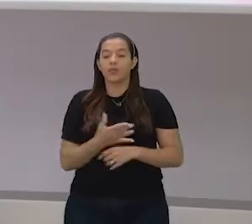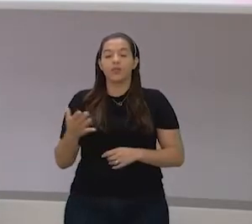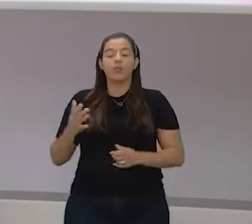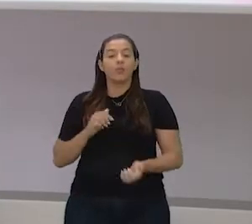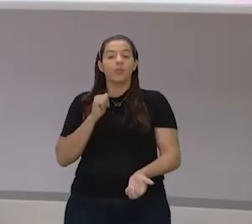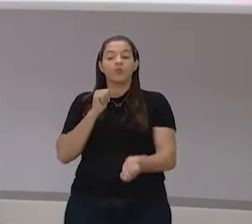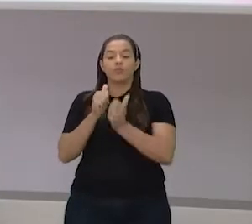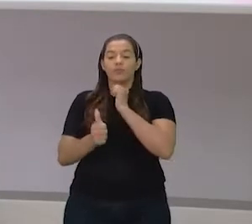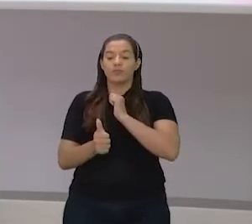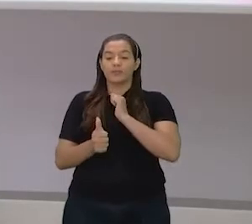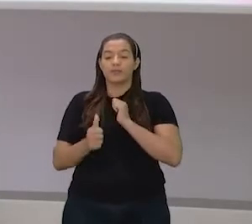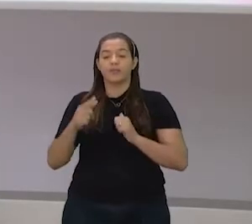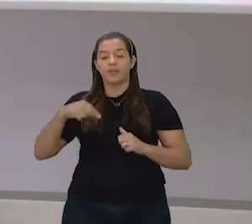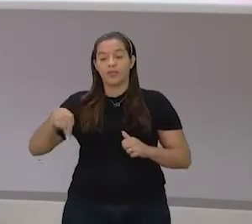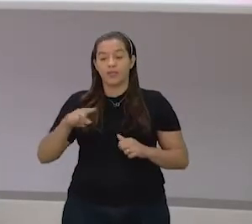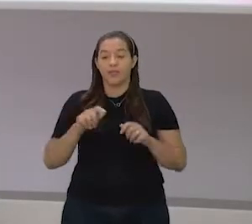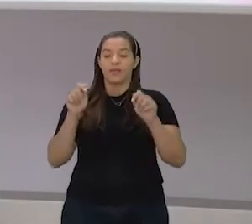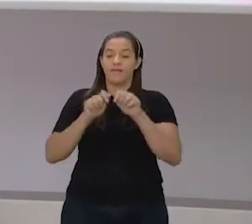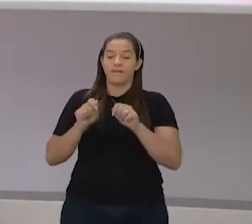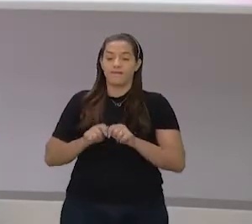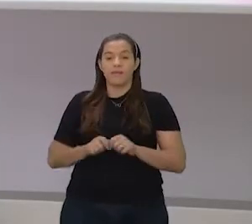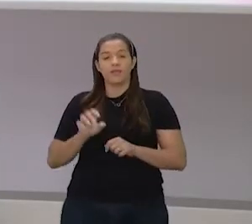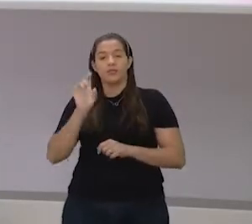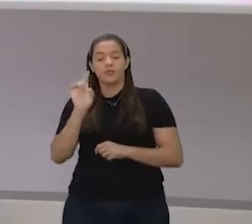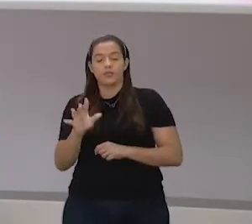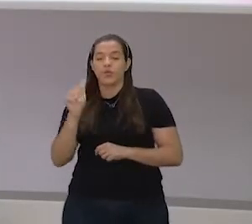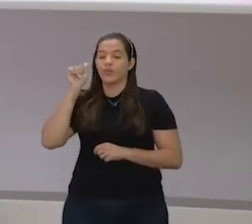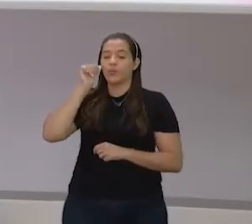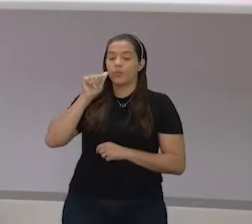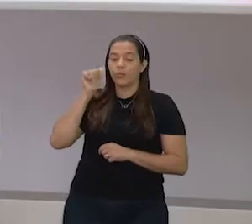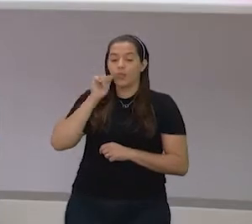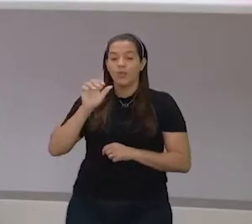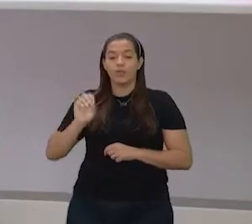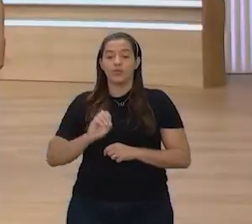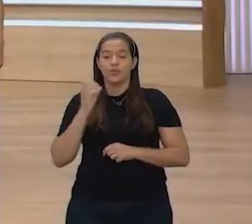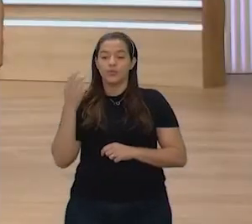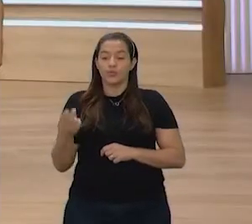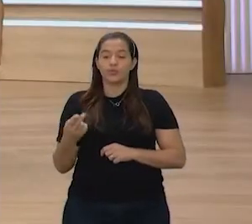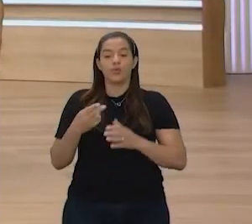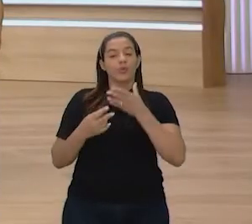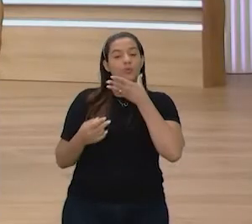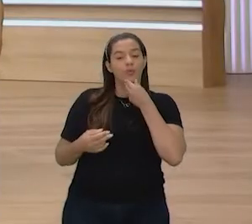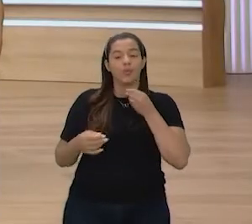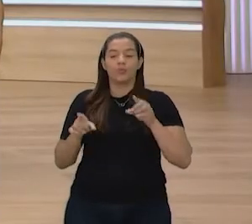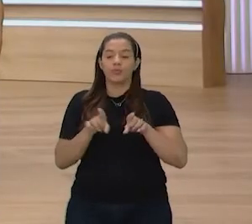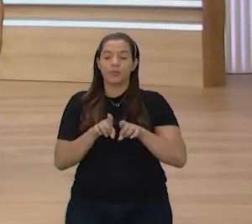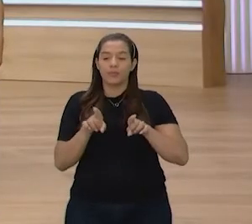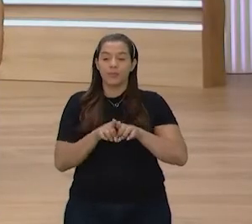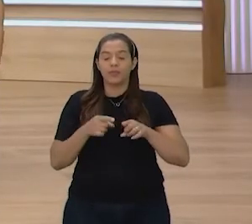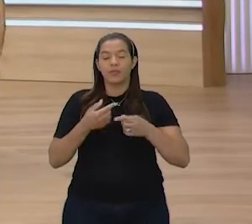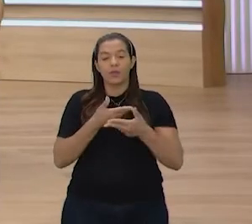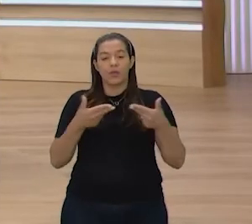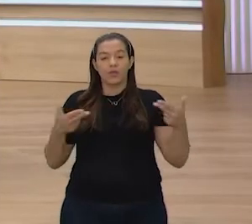elas são realizadas só por mulheres ou por homens. A gente entra aí com a questão da ginástica, de alguns